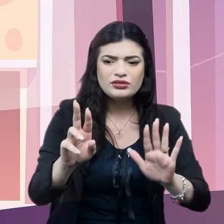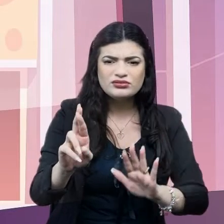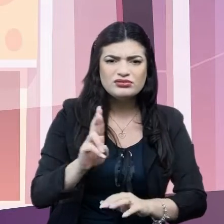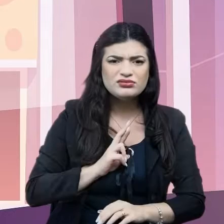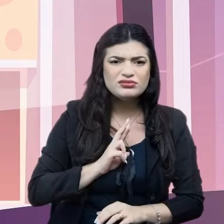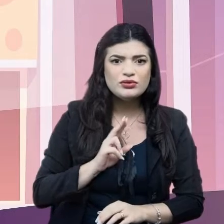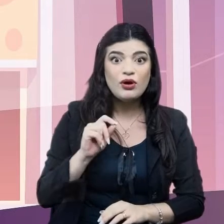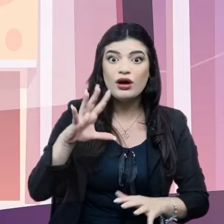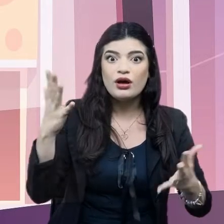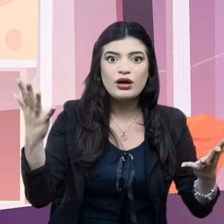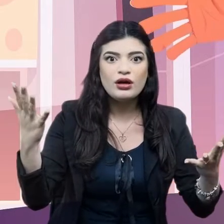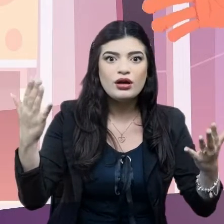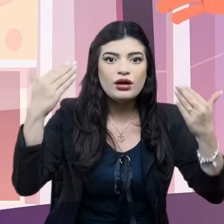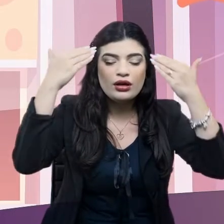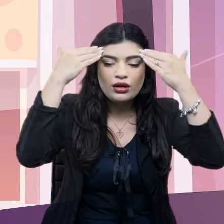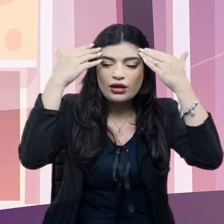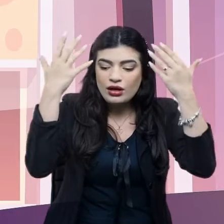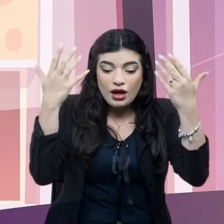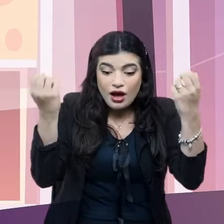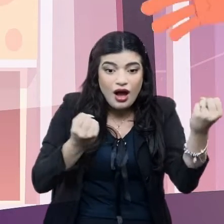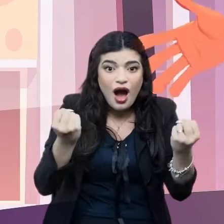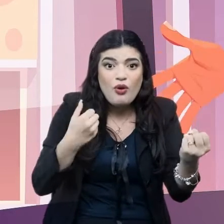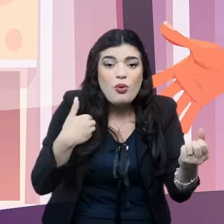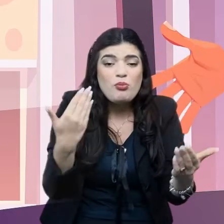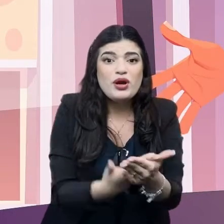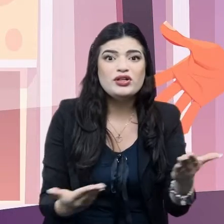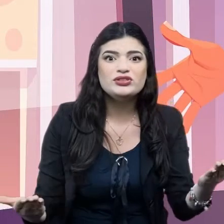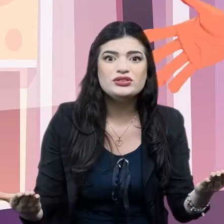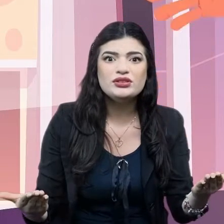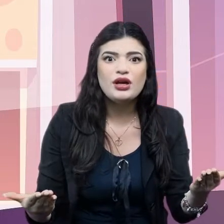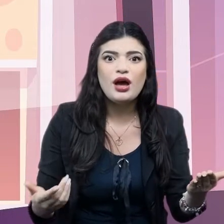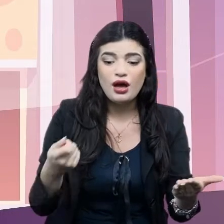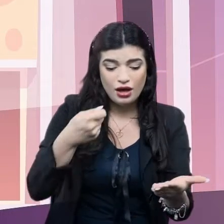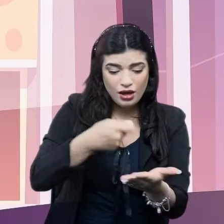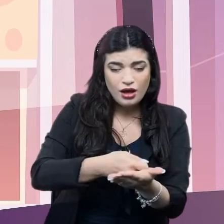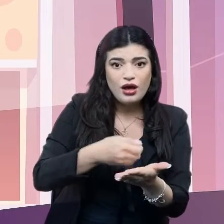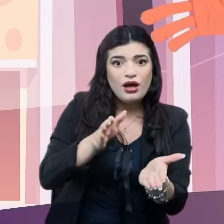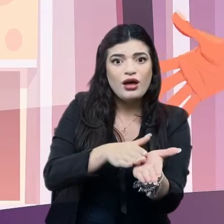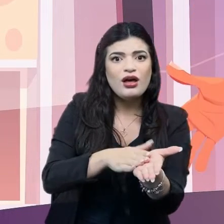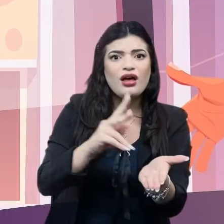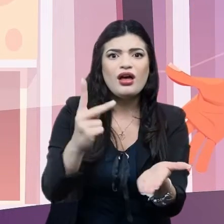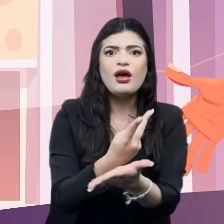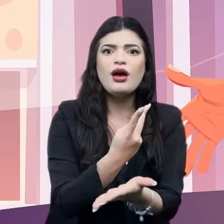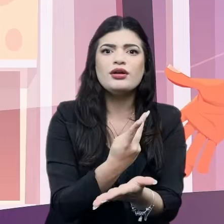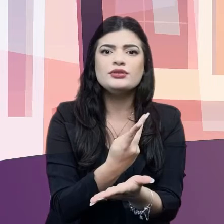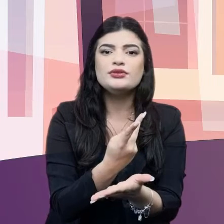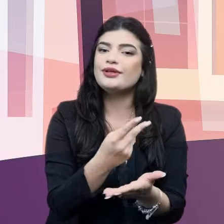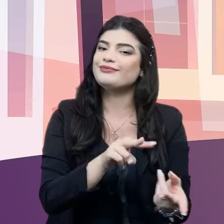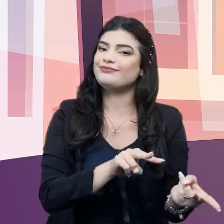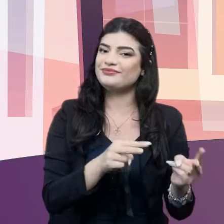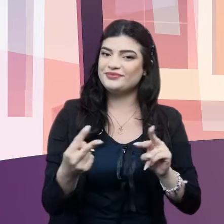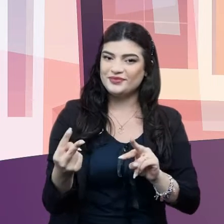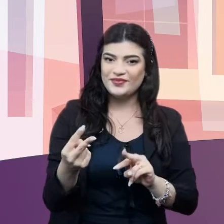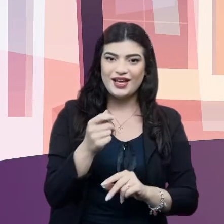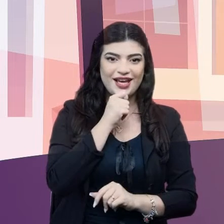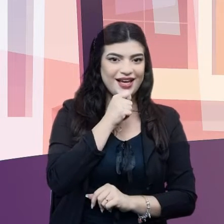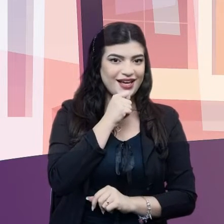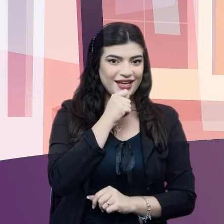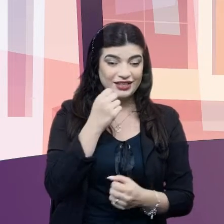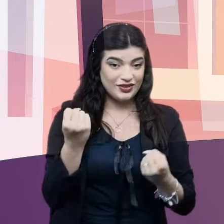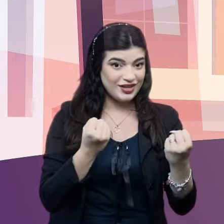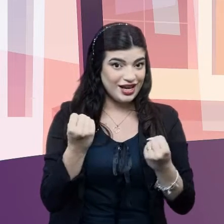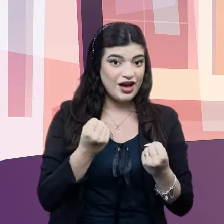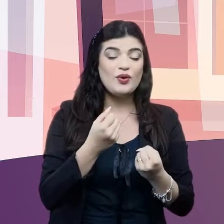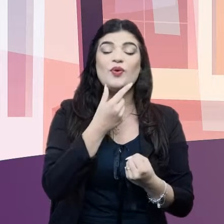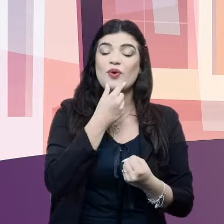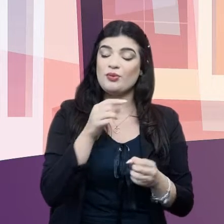Agora, olha o resultado. Meu Deus, esse carro não é mais meu. Vocês estão cobrando da pessoa errada. Por não transferir o carro,